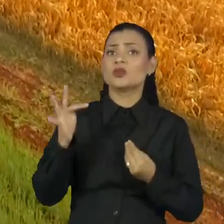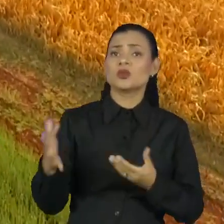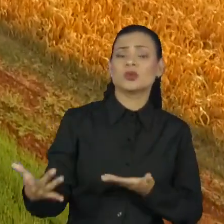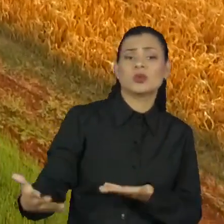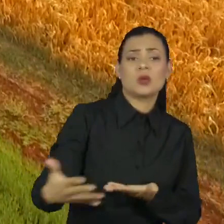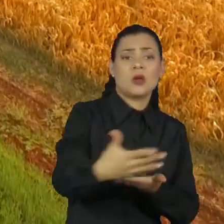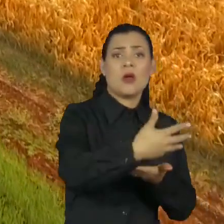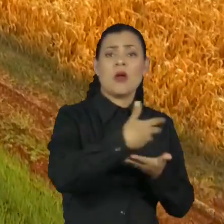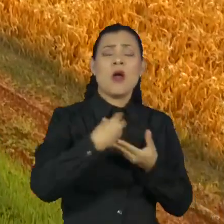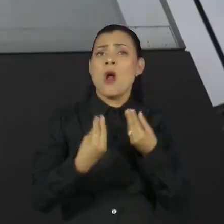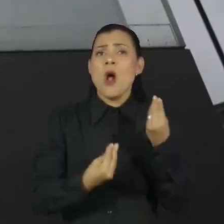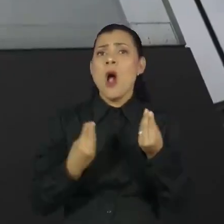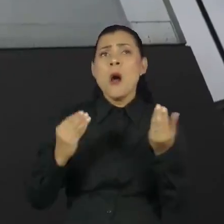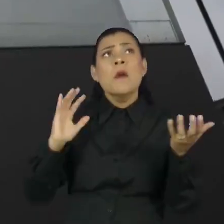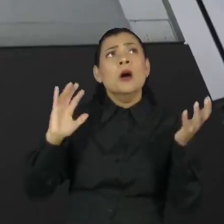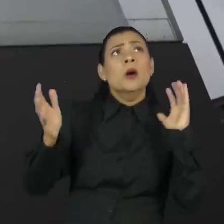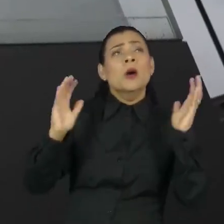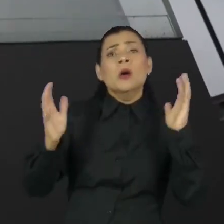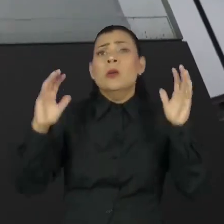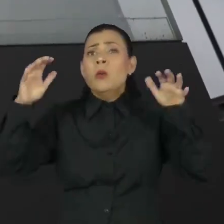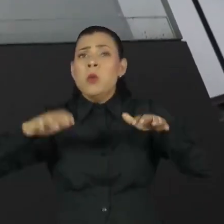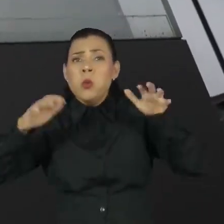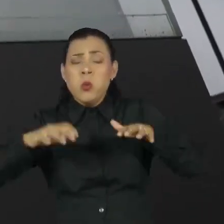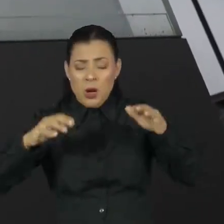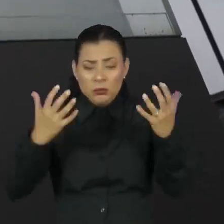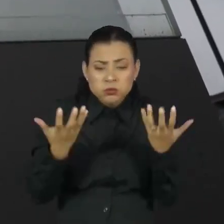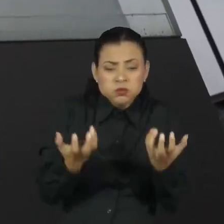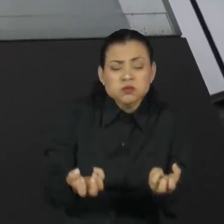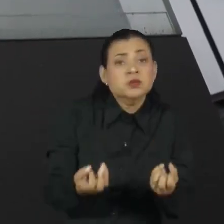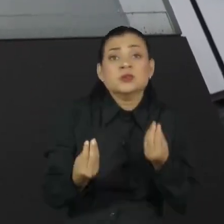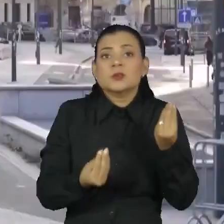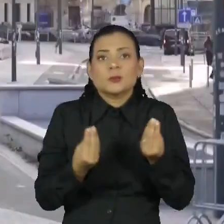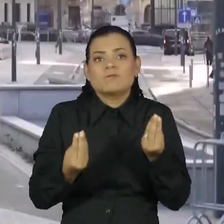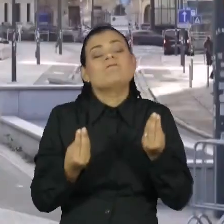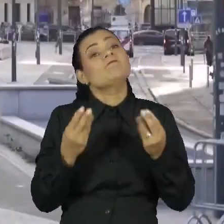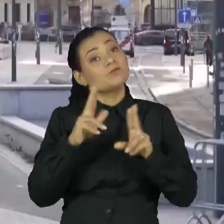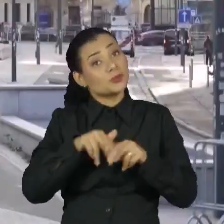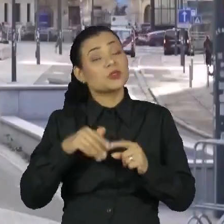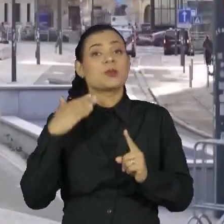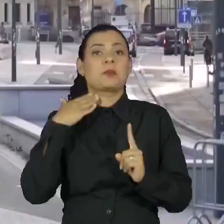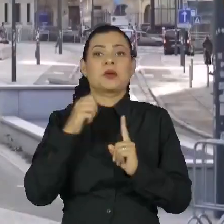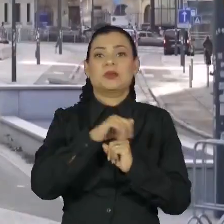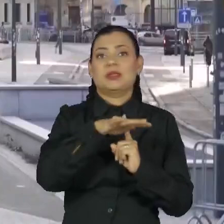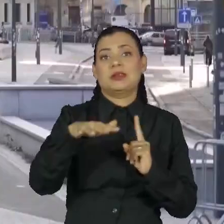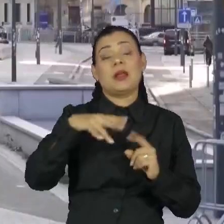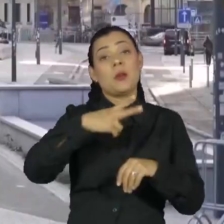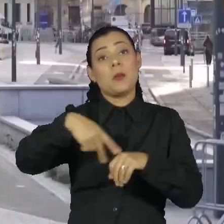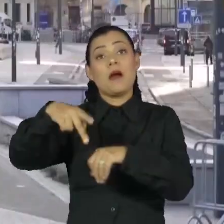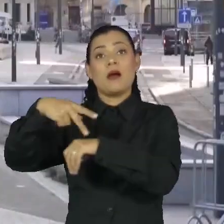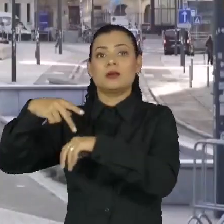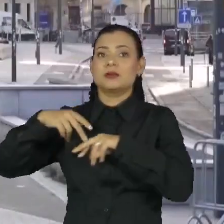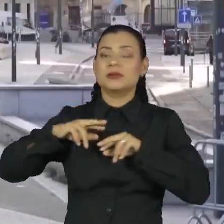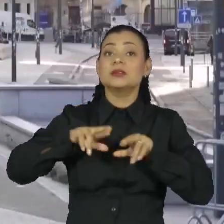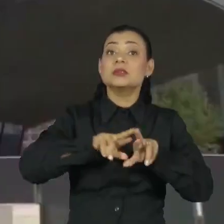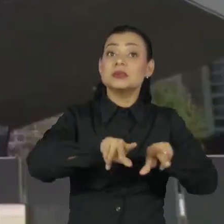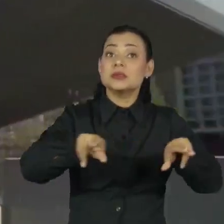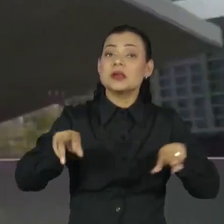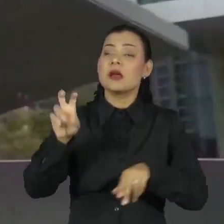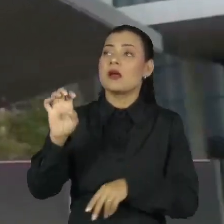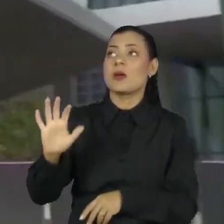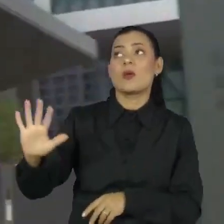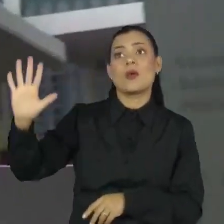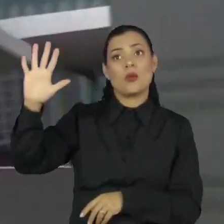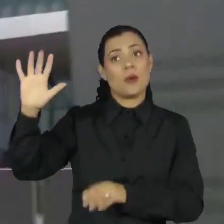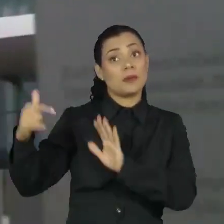evento climático extremo. Essa preocupação tem motivado alertas de bancos centrais de vários países. O europeu estima